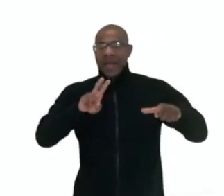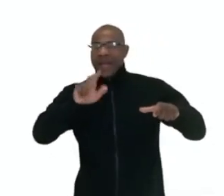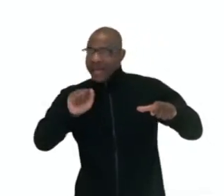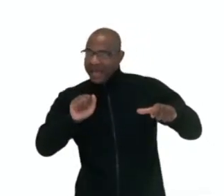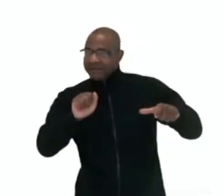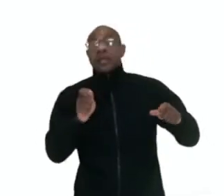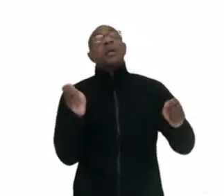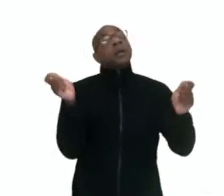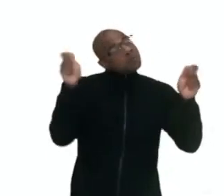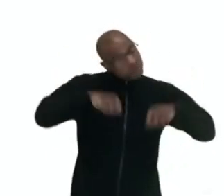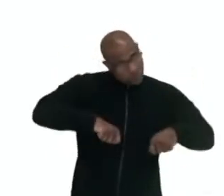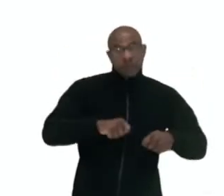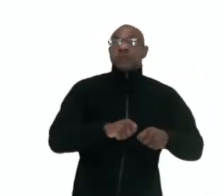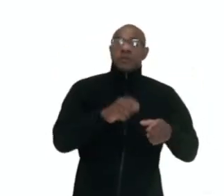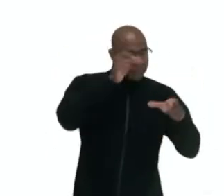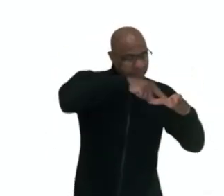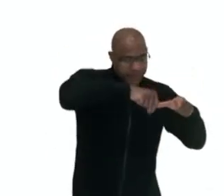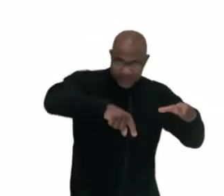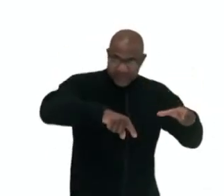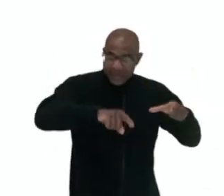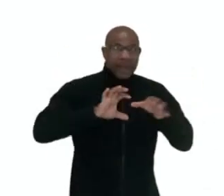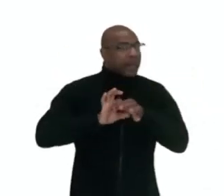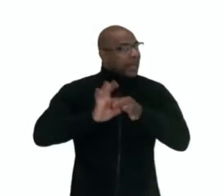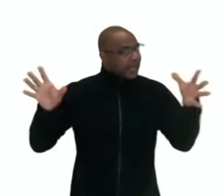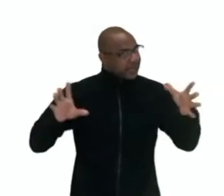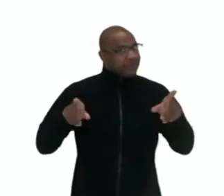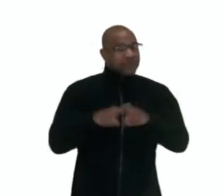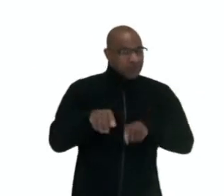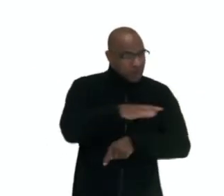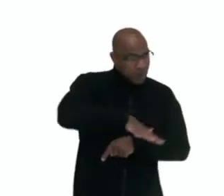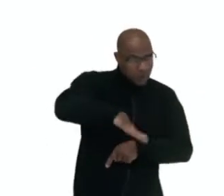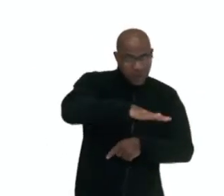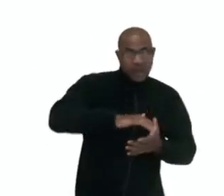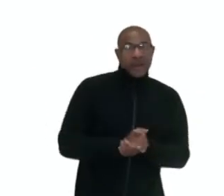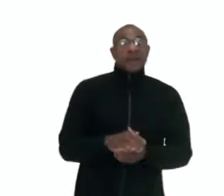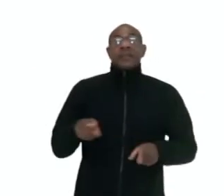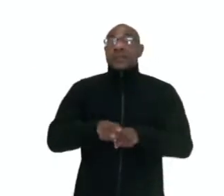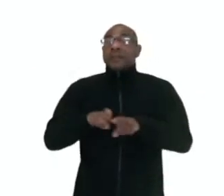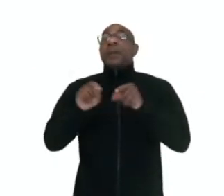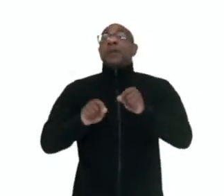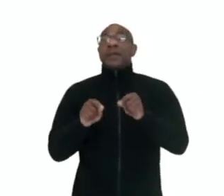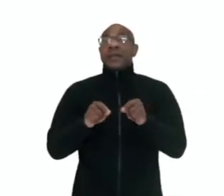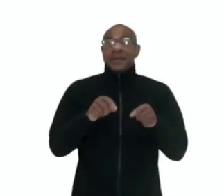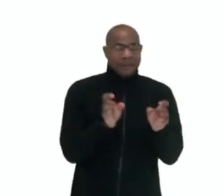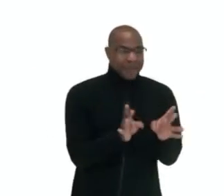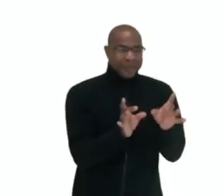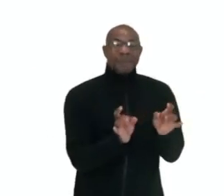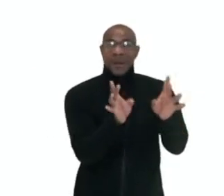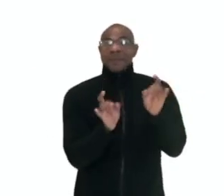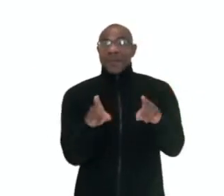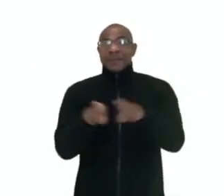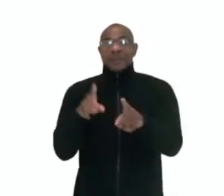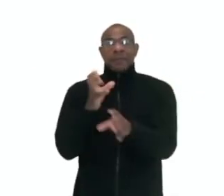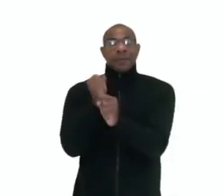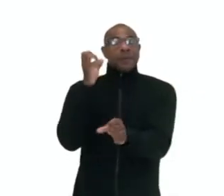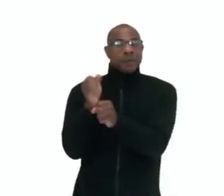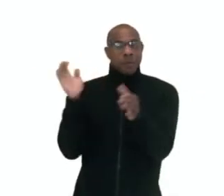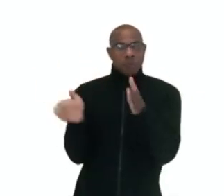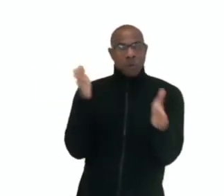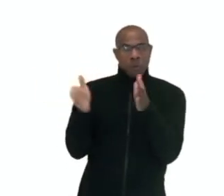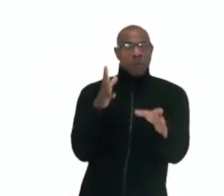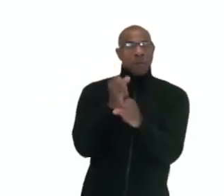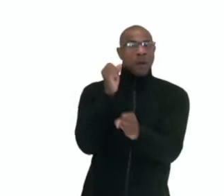reserva legal, o mercado dos subprodutos da espécie é crescente, o que demanda o aumento da produção,